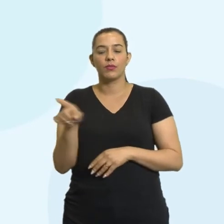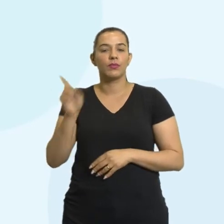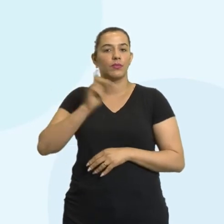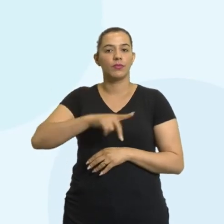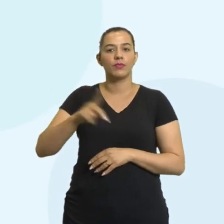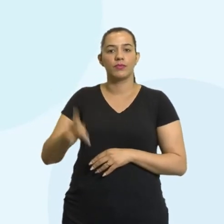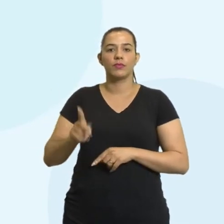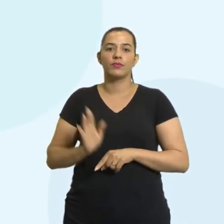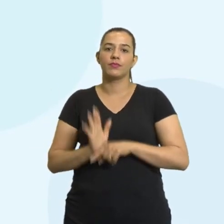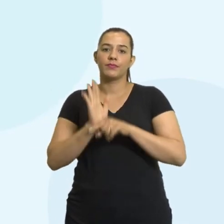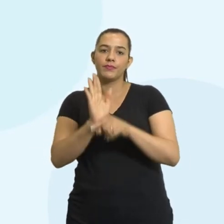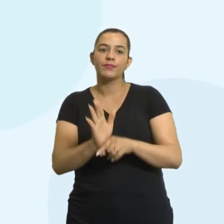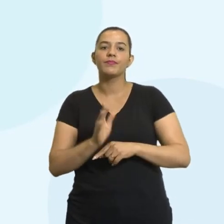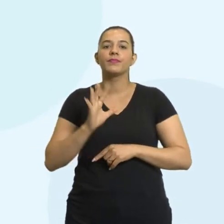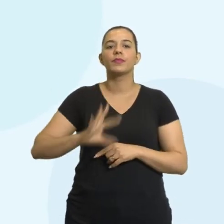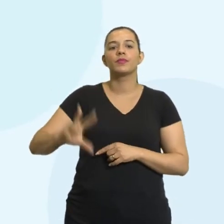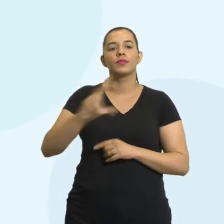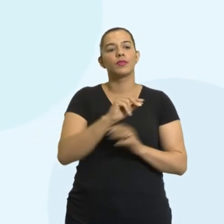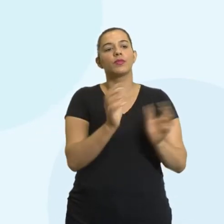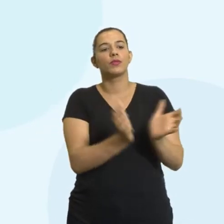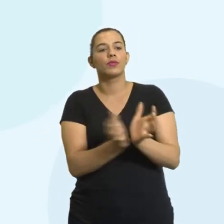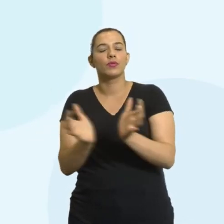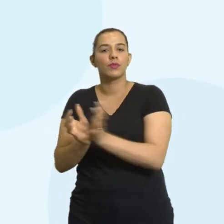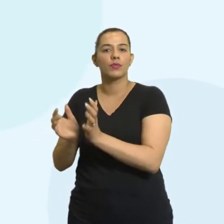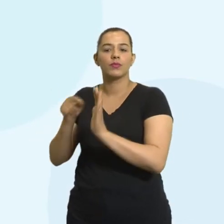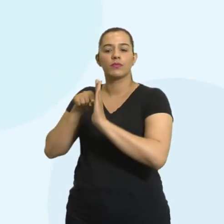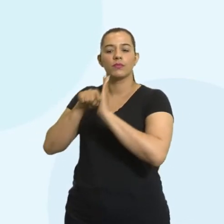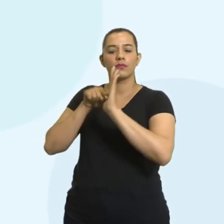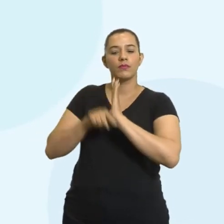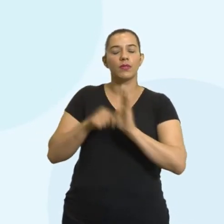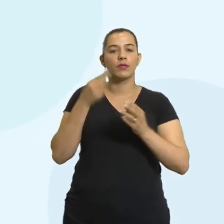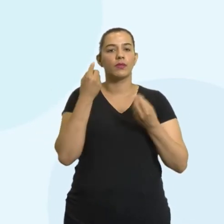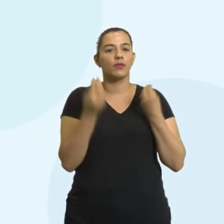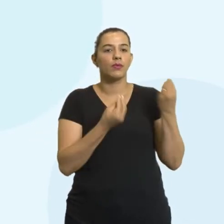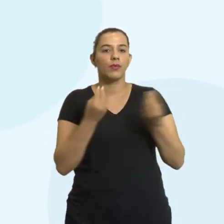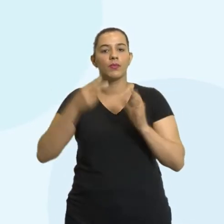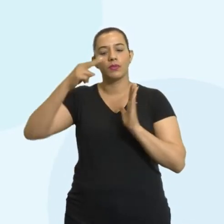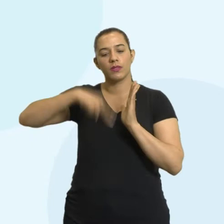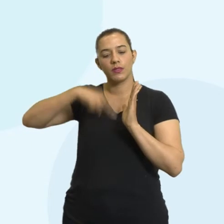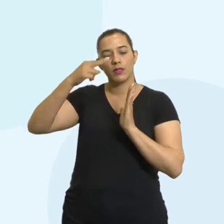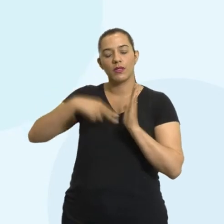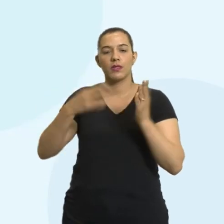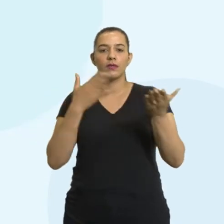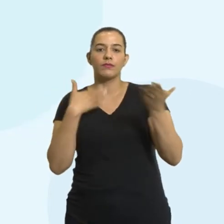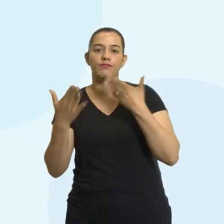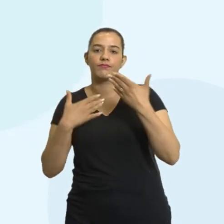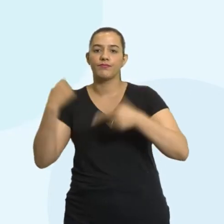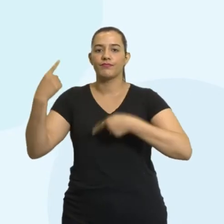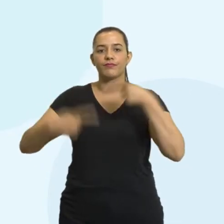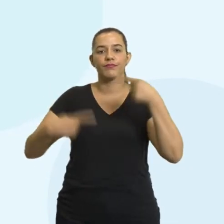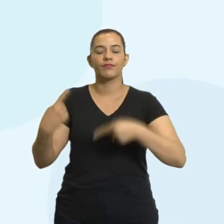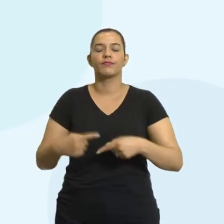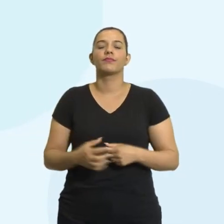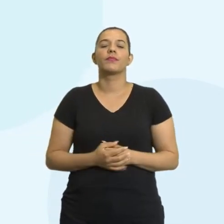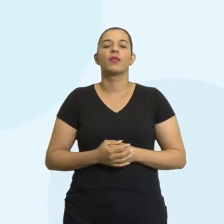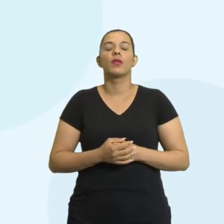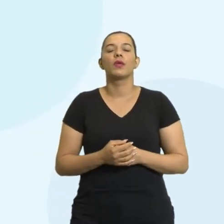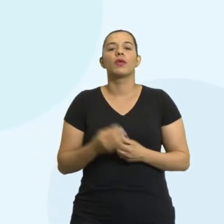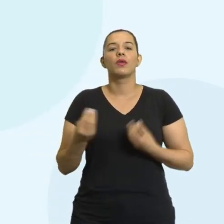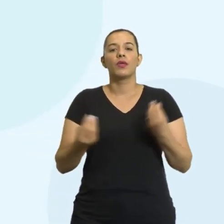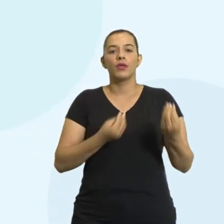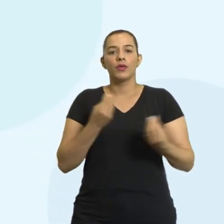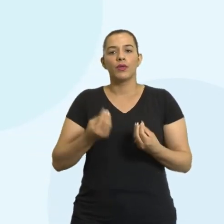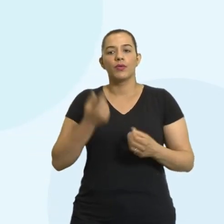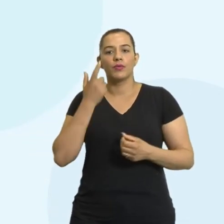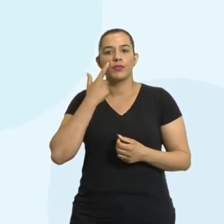a mediação, vai passando entre os grupos, verificando como está sendo a leitura, as discussões, os debates, e como verificando